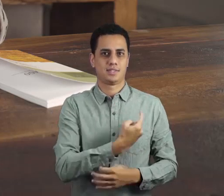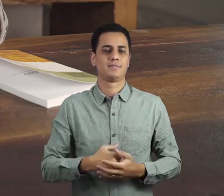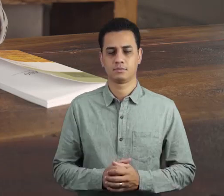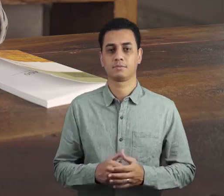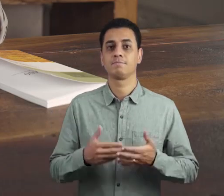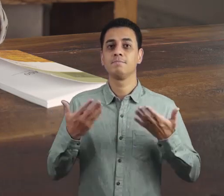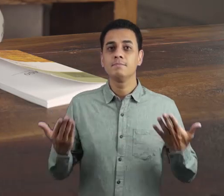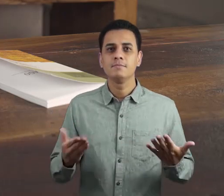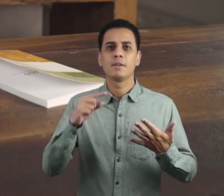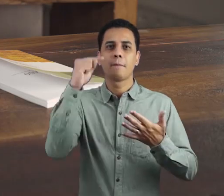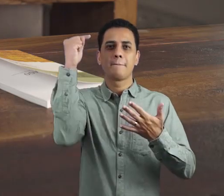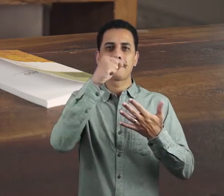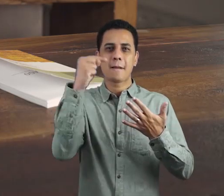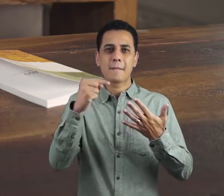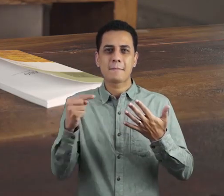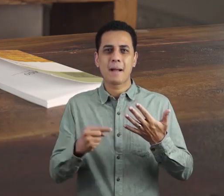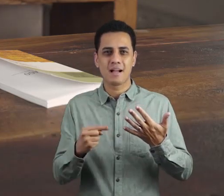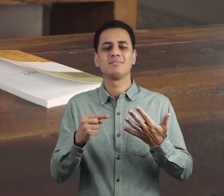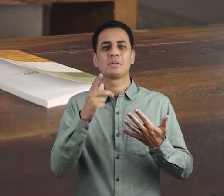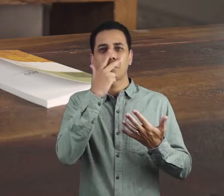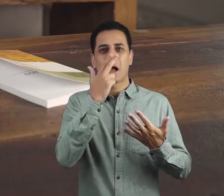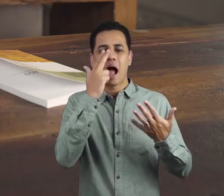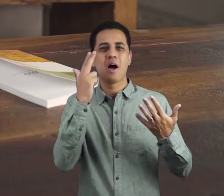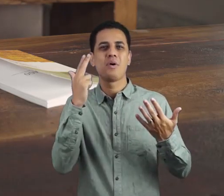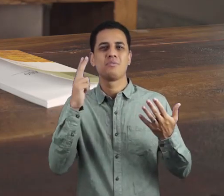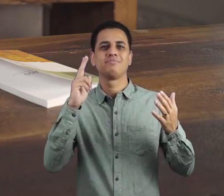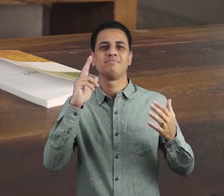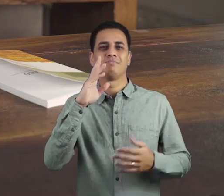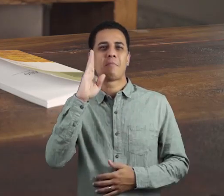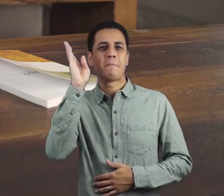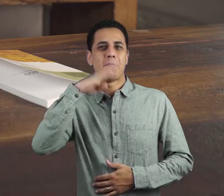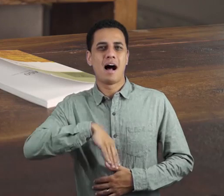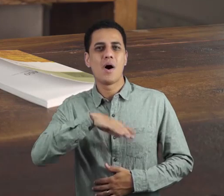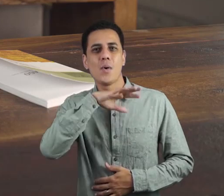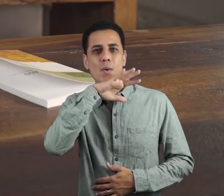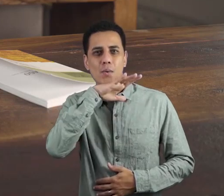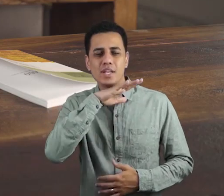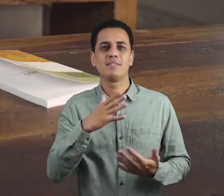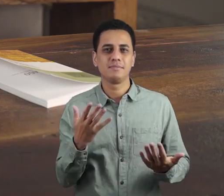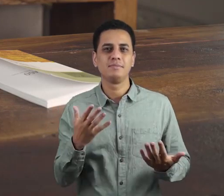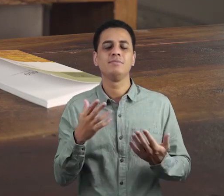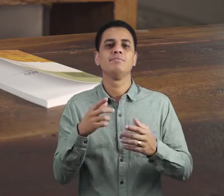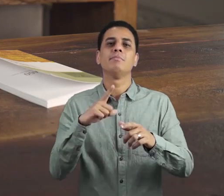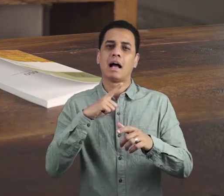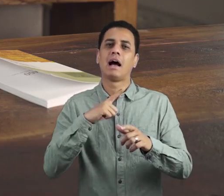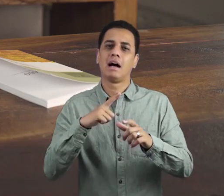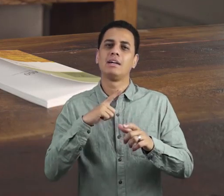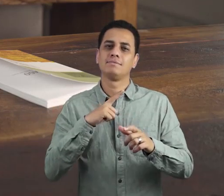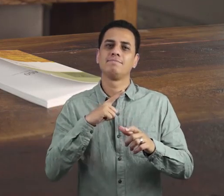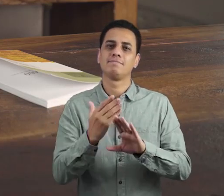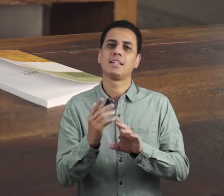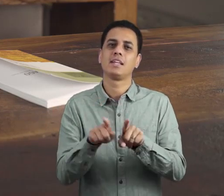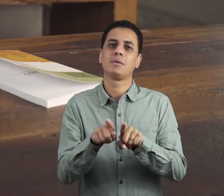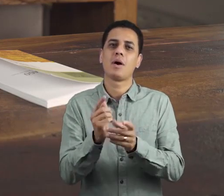toda riqueza. Então, todos esses males, eles são vistos nas Escrituras que existem uma